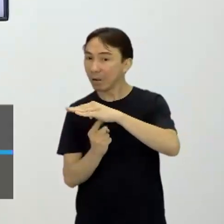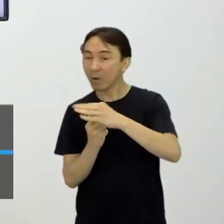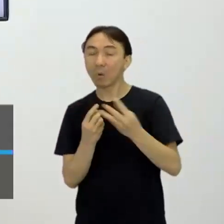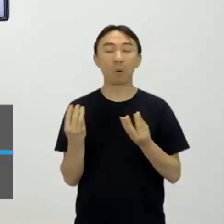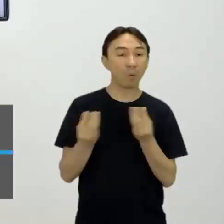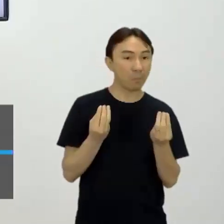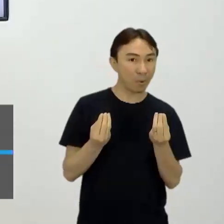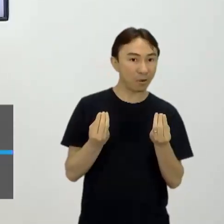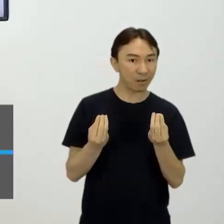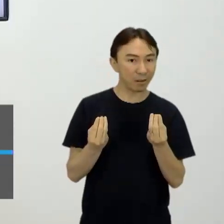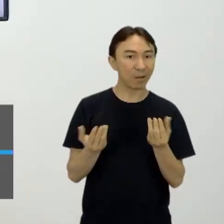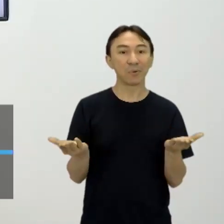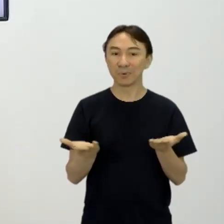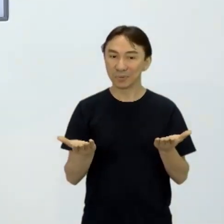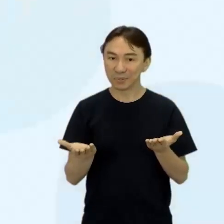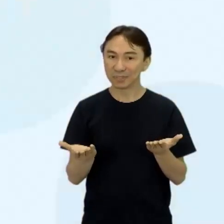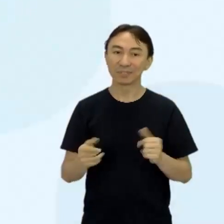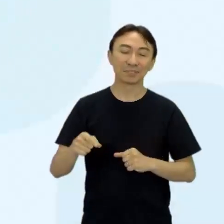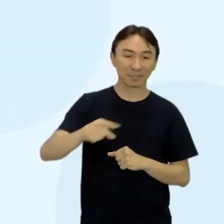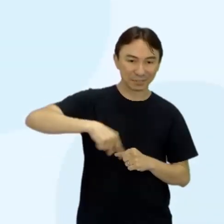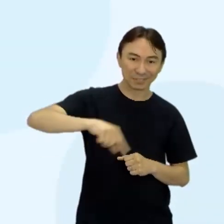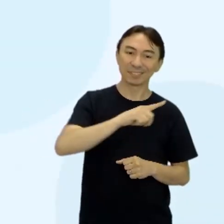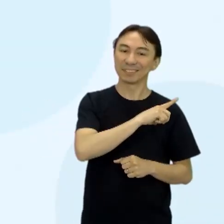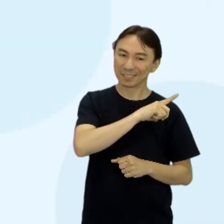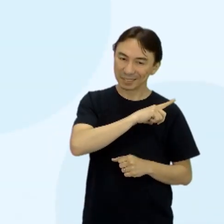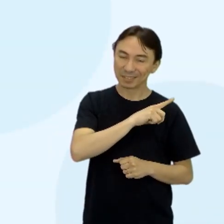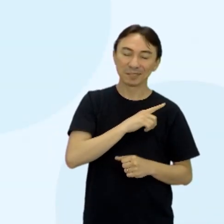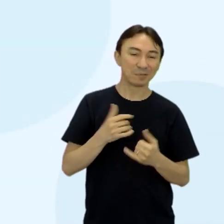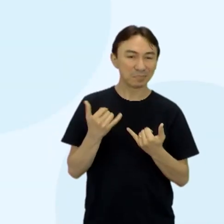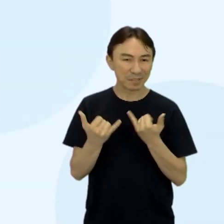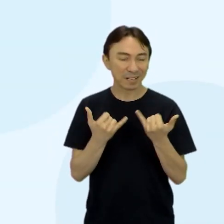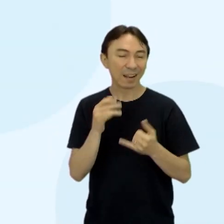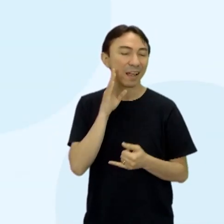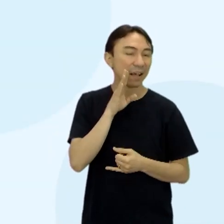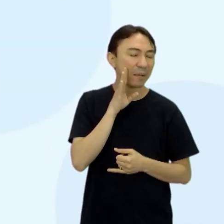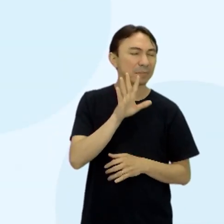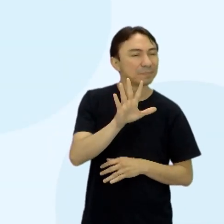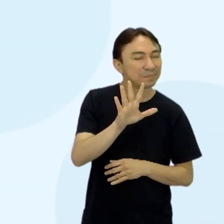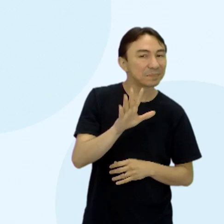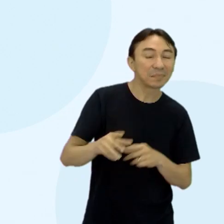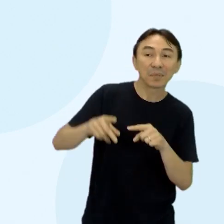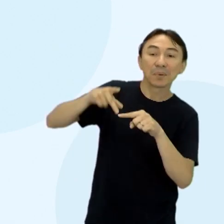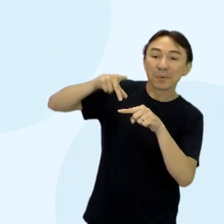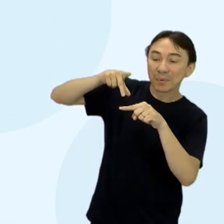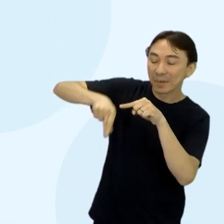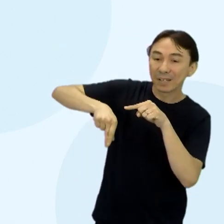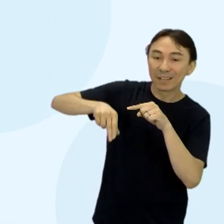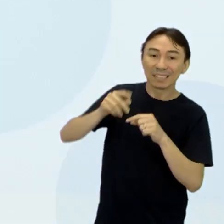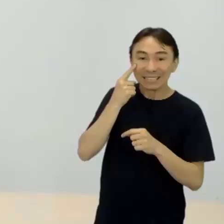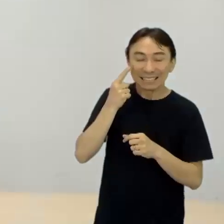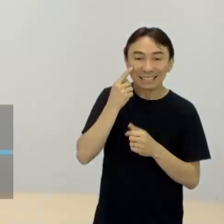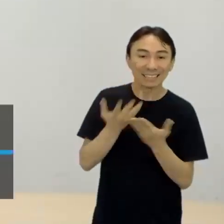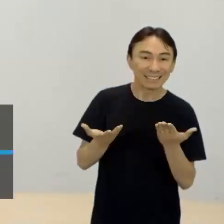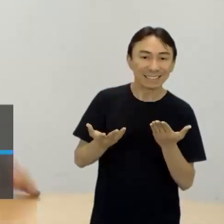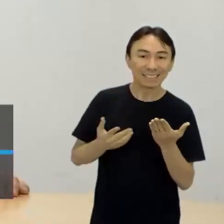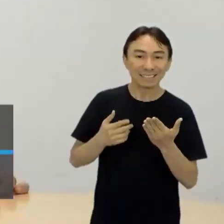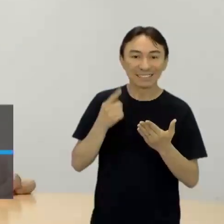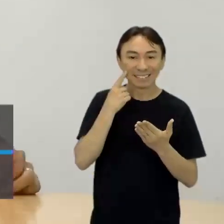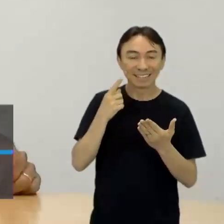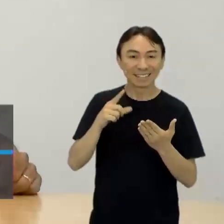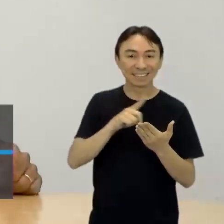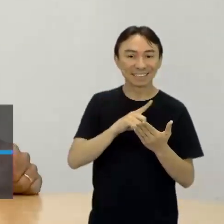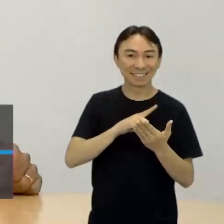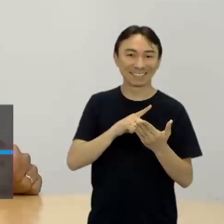ó. A gente já começa já com uma brincadeirinha bem legal. Tô vendo aqui, peraí, desculpa te interromper. Pode falar. Eu tô vendo aqui o Helder. Fala